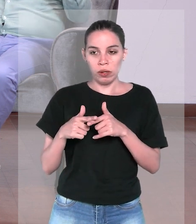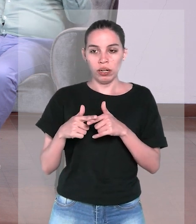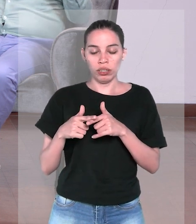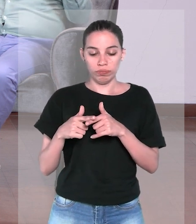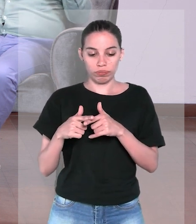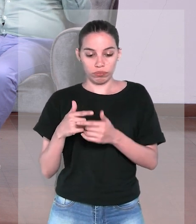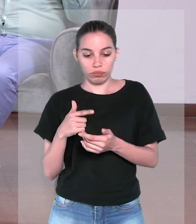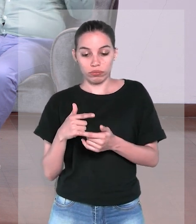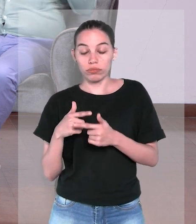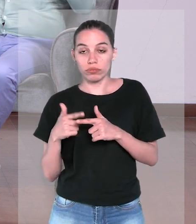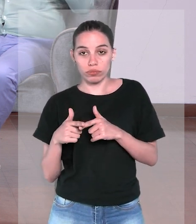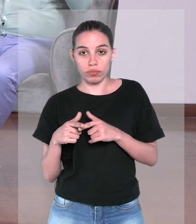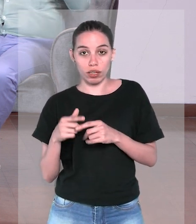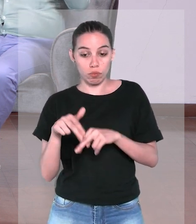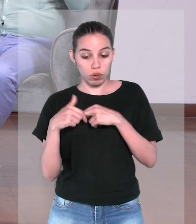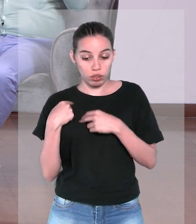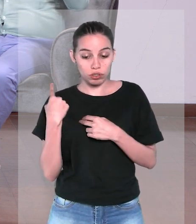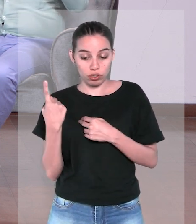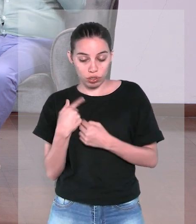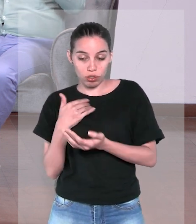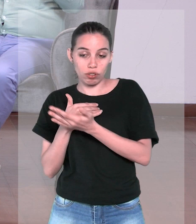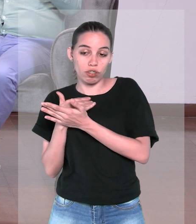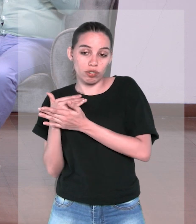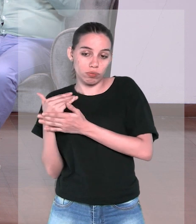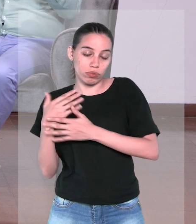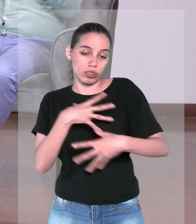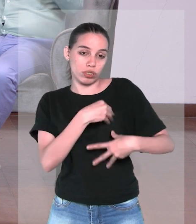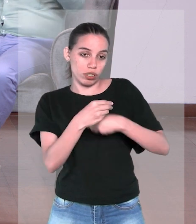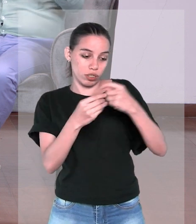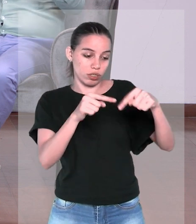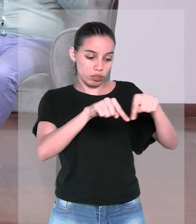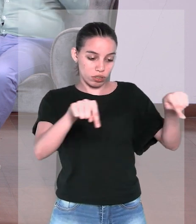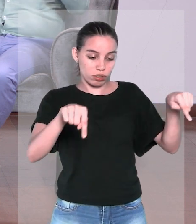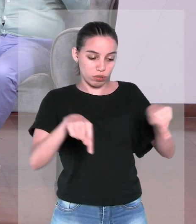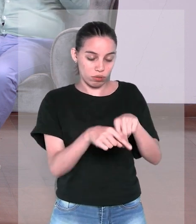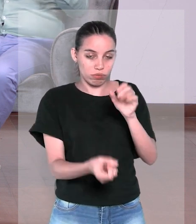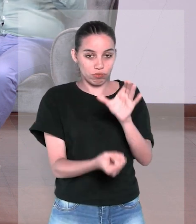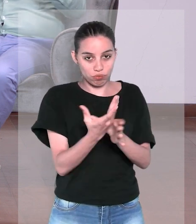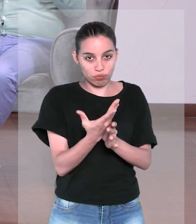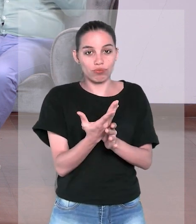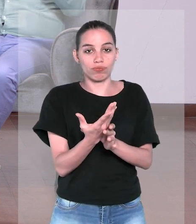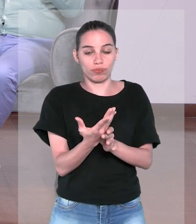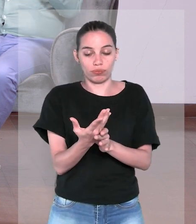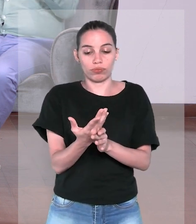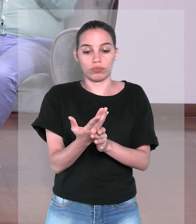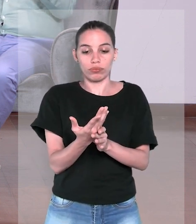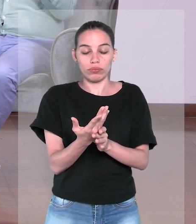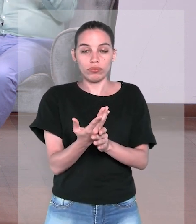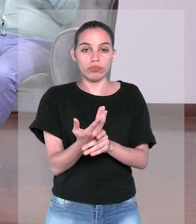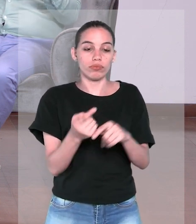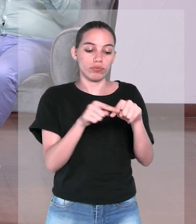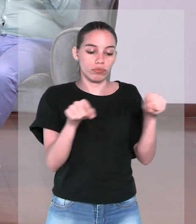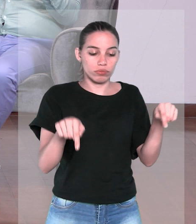uma certeza, mas ela trouxe uma certeza também muito dúbia, muito insegura, mas